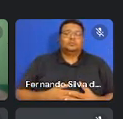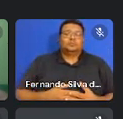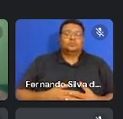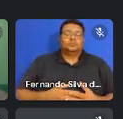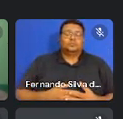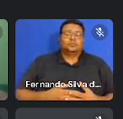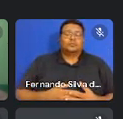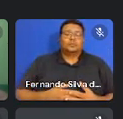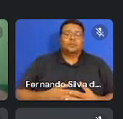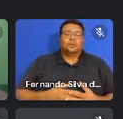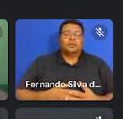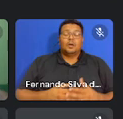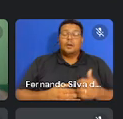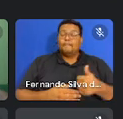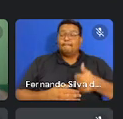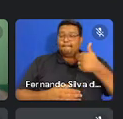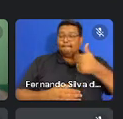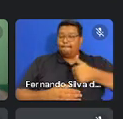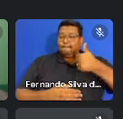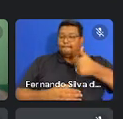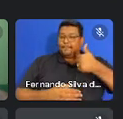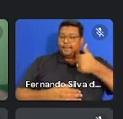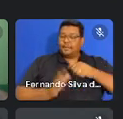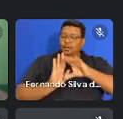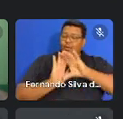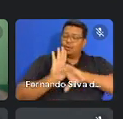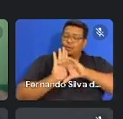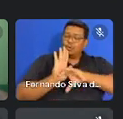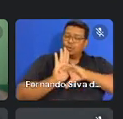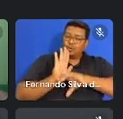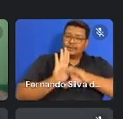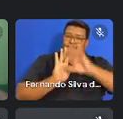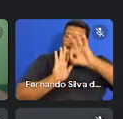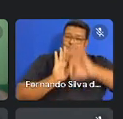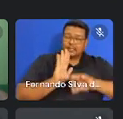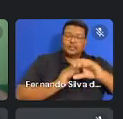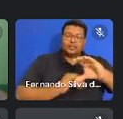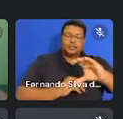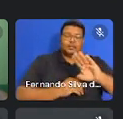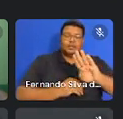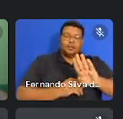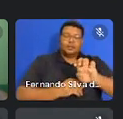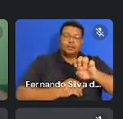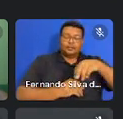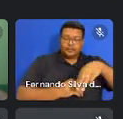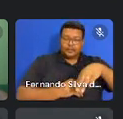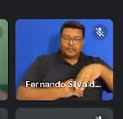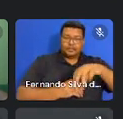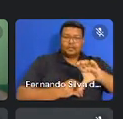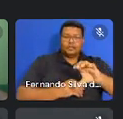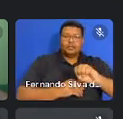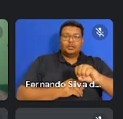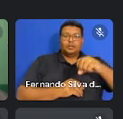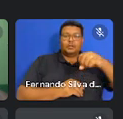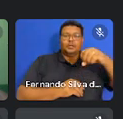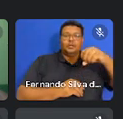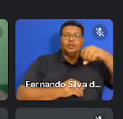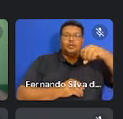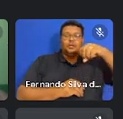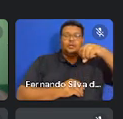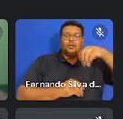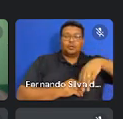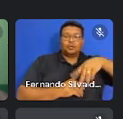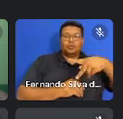Então, primeira condição para um ladrilhamento ser bem comportado é que todos os ladrilhos, né, ou